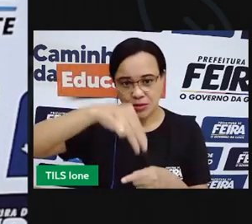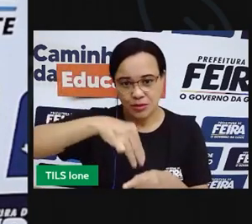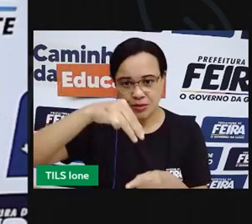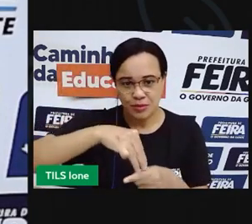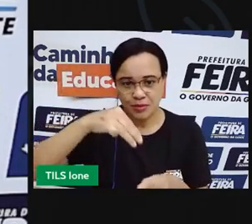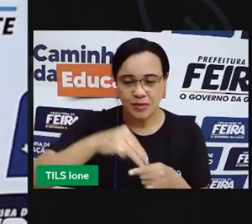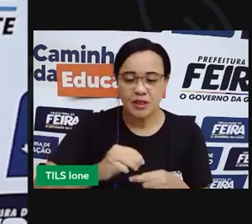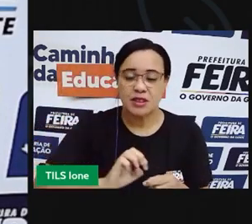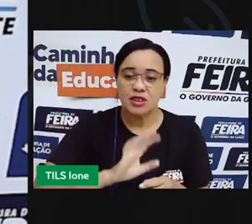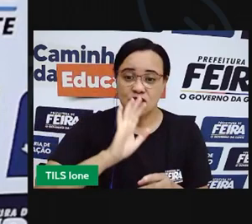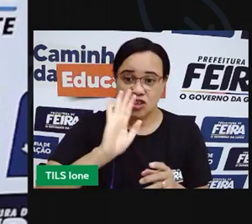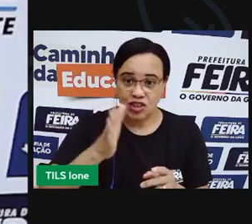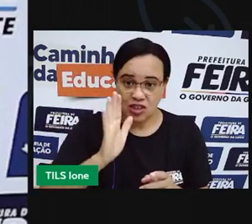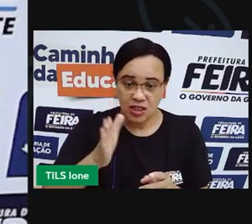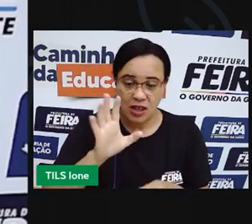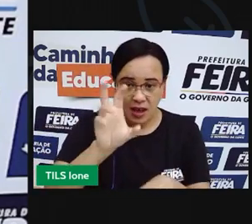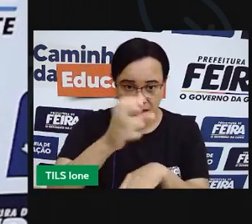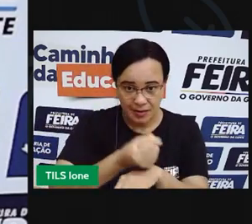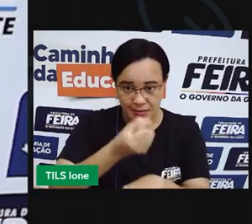o site.